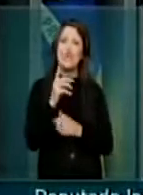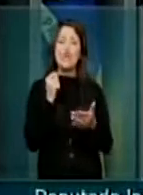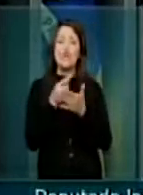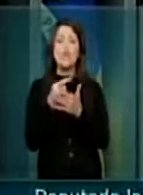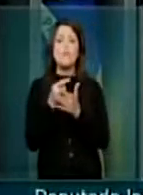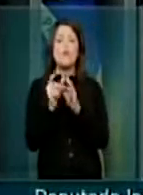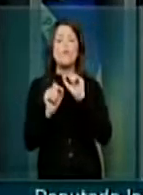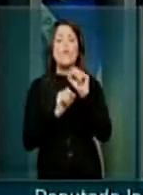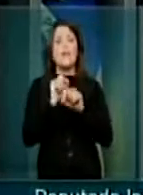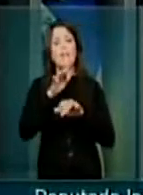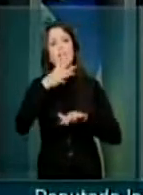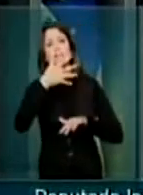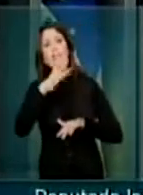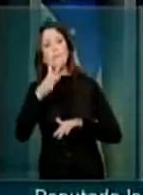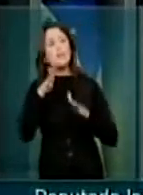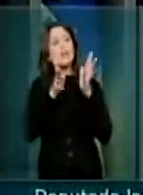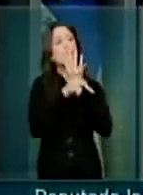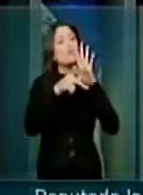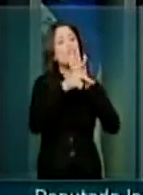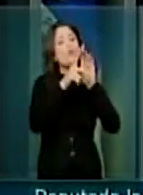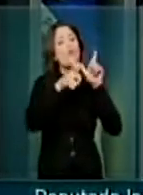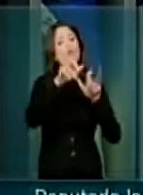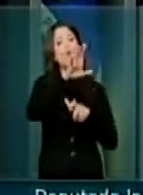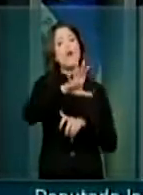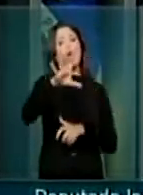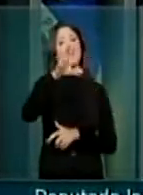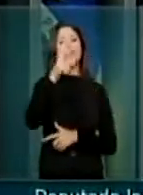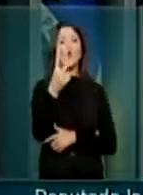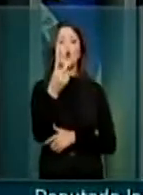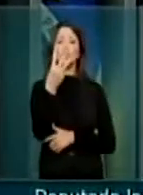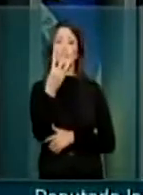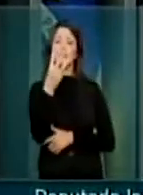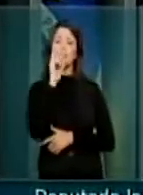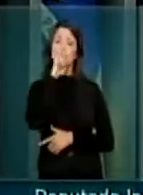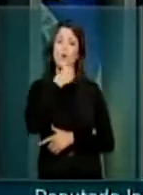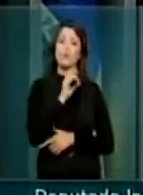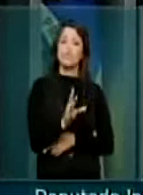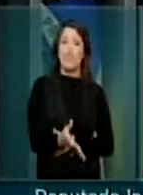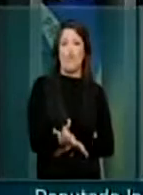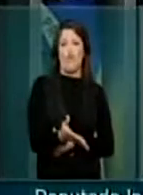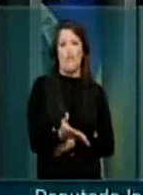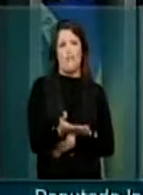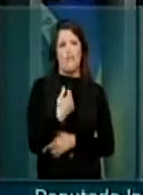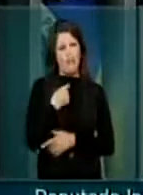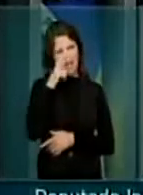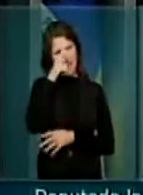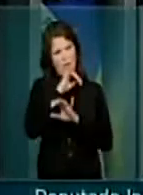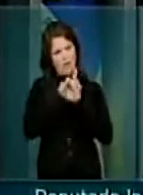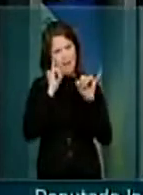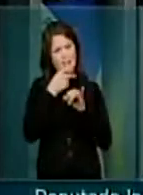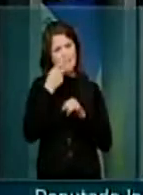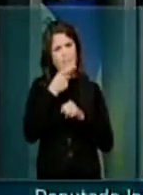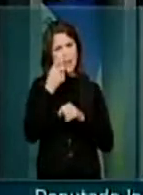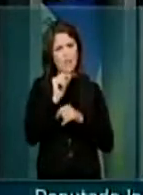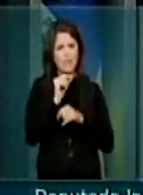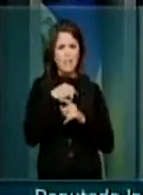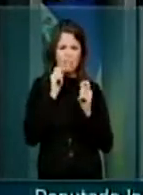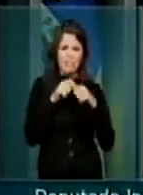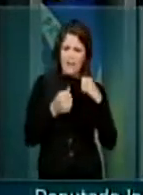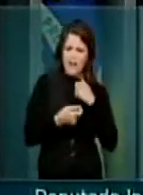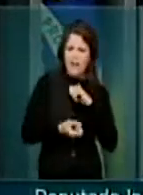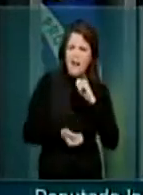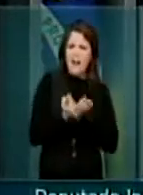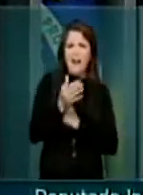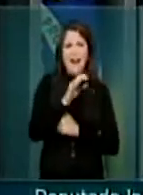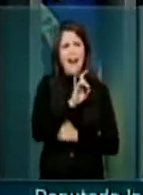comprar, dependendo da região, 2 ou 3 pães franceses. É como se desse realmente a condição a